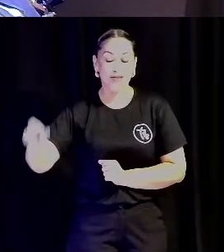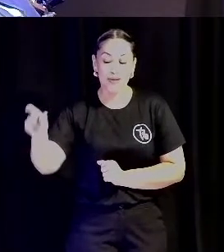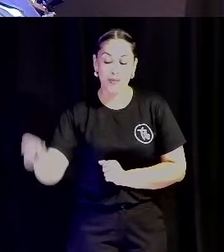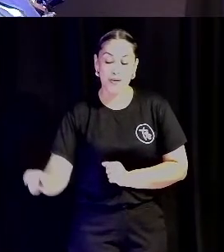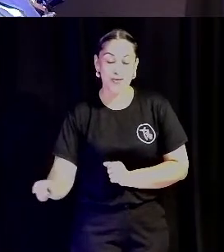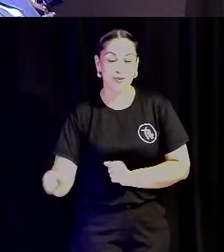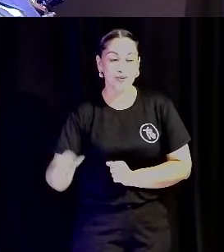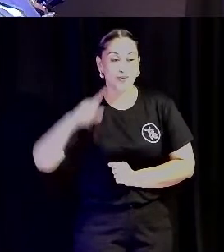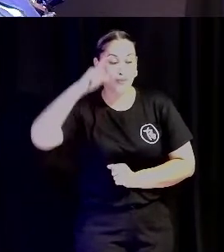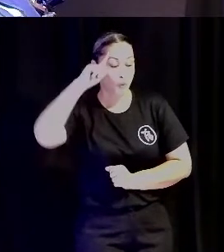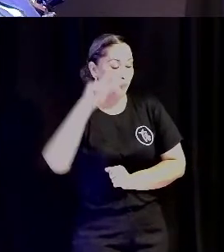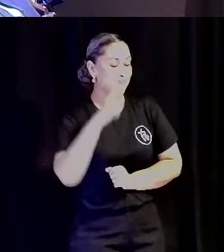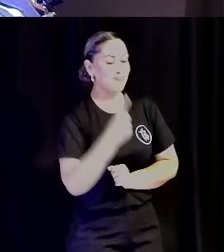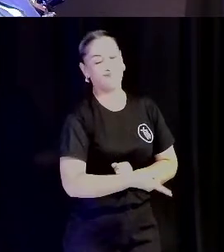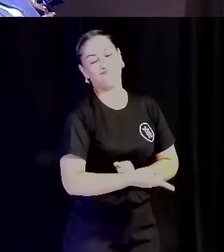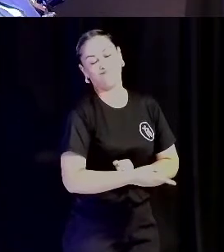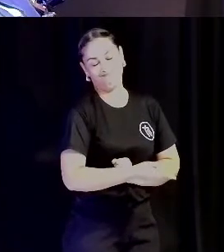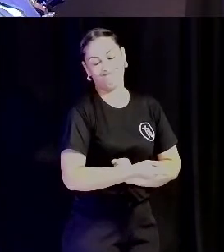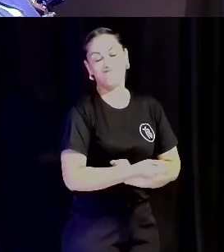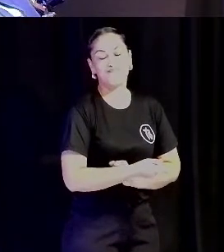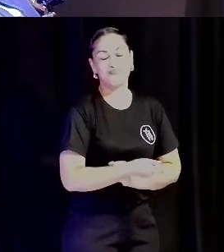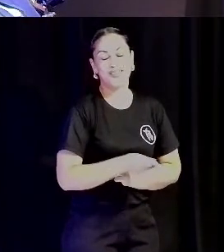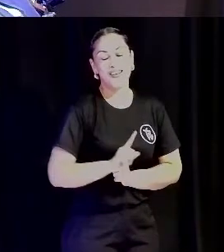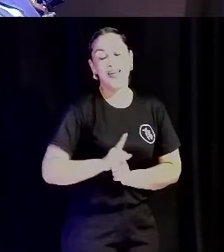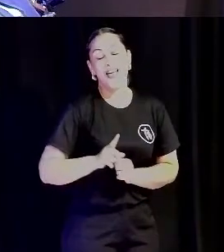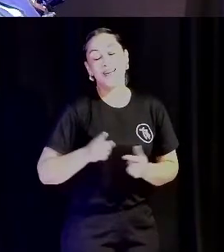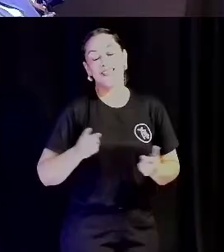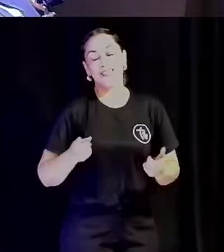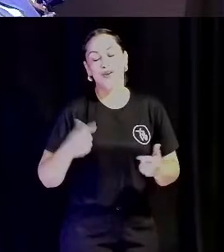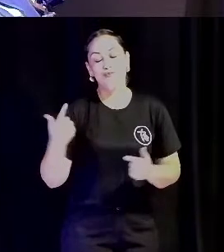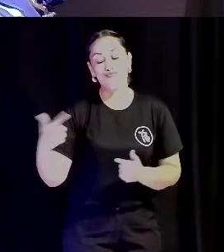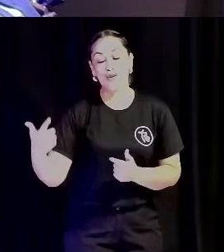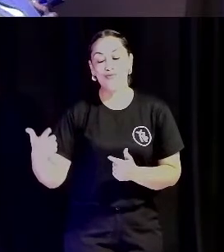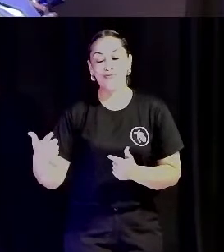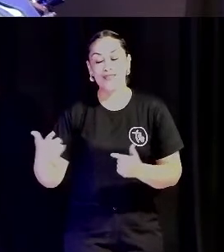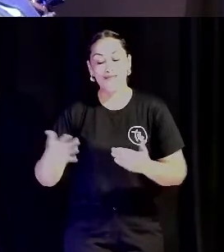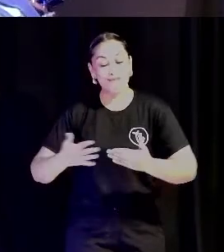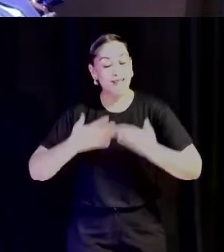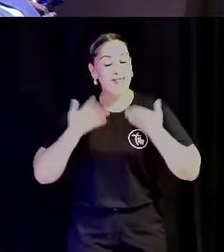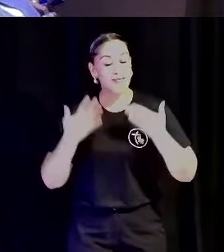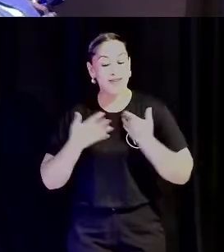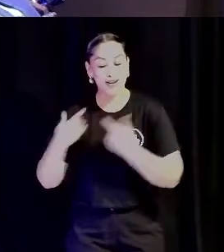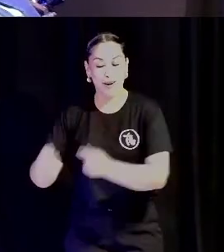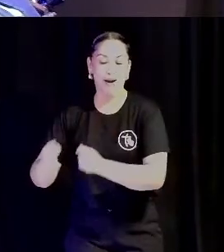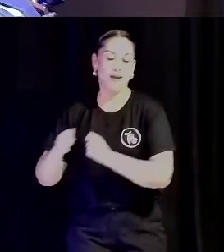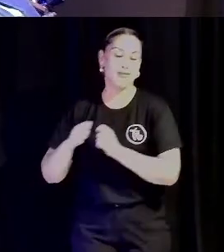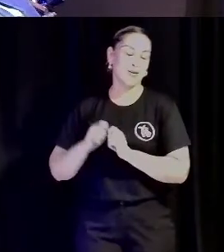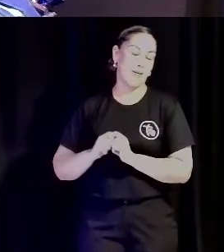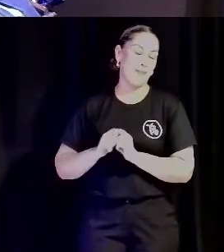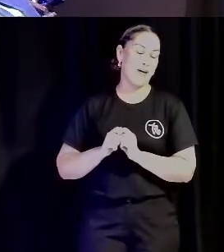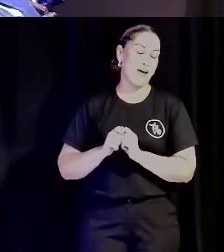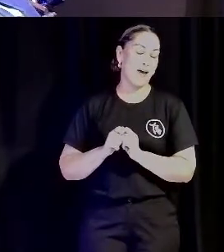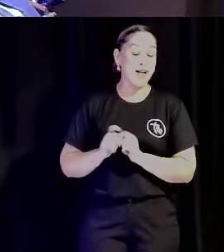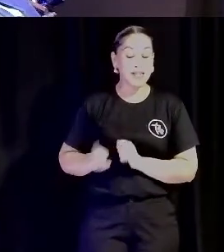não recebe aquilo de bom grado, sempre está faltando algo.